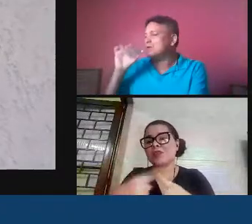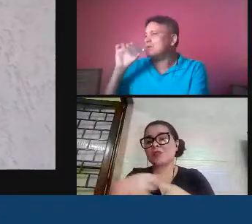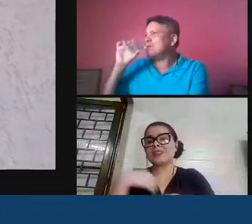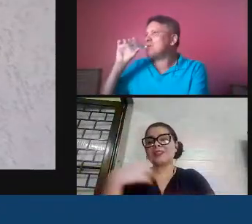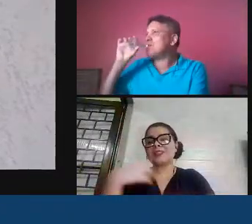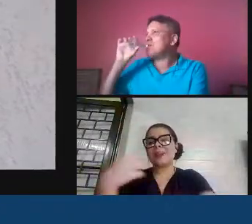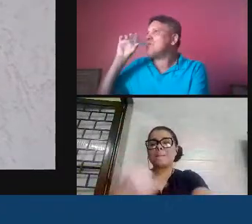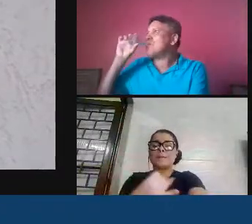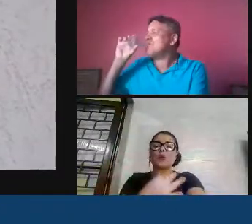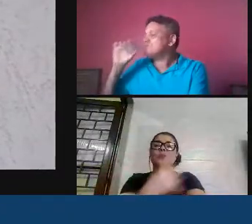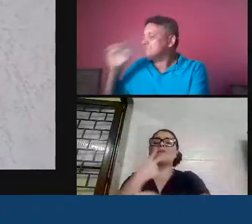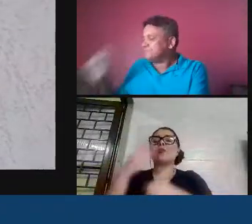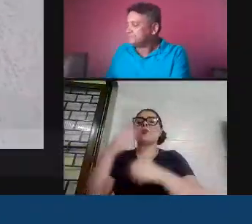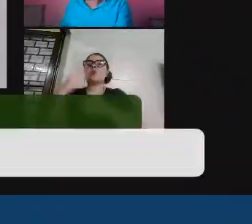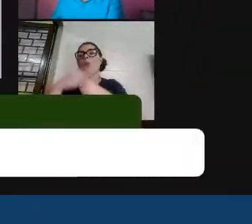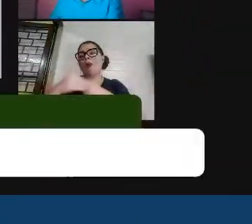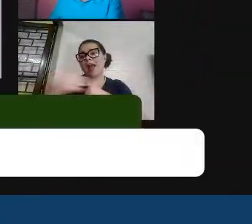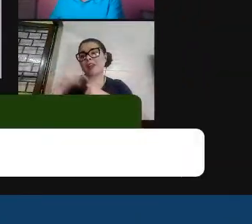projeto, pessoal,